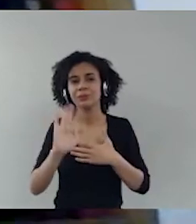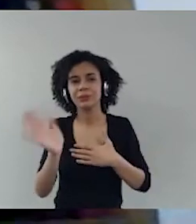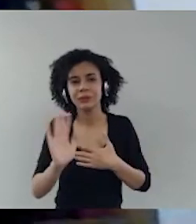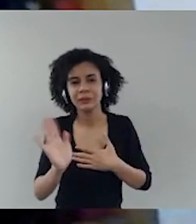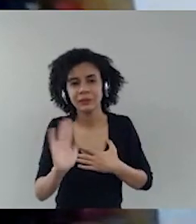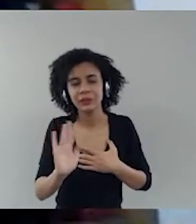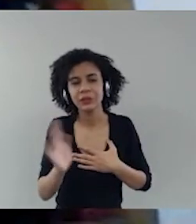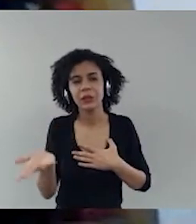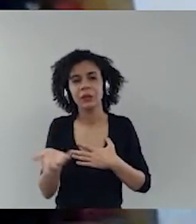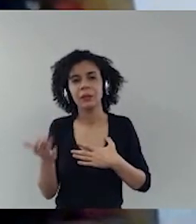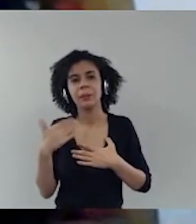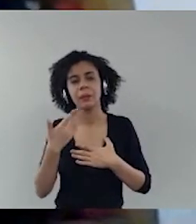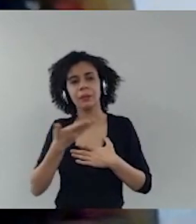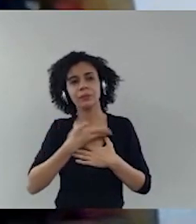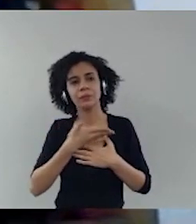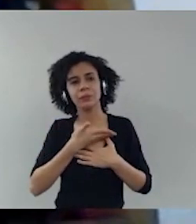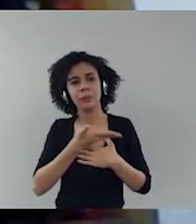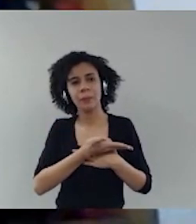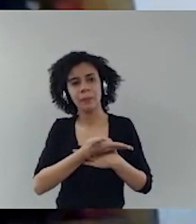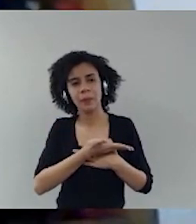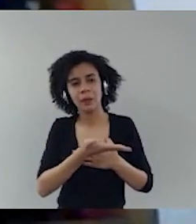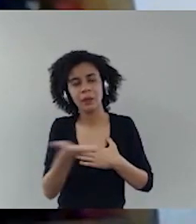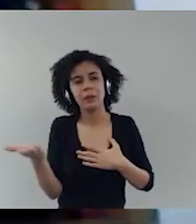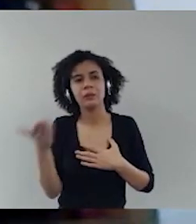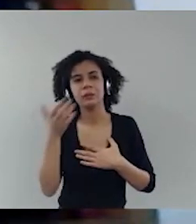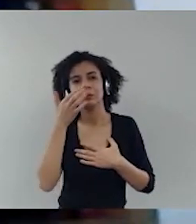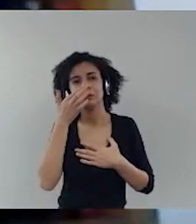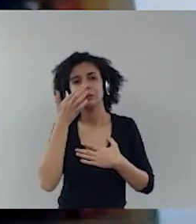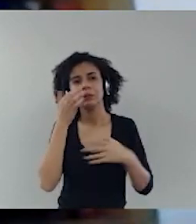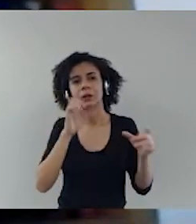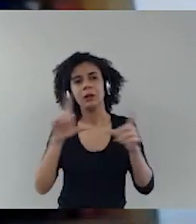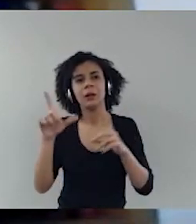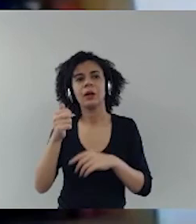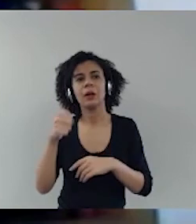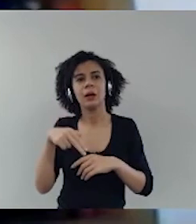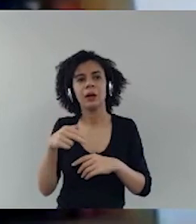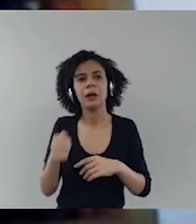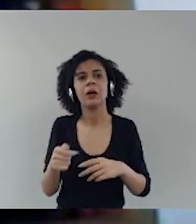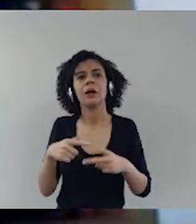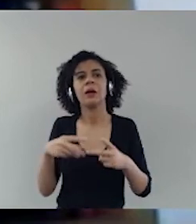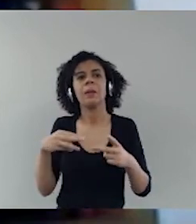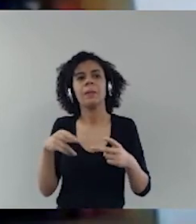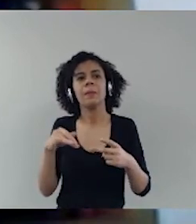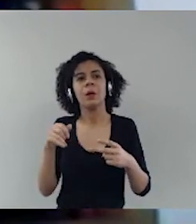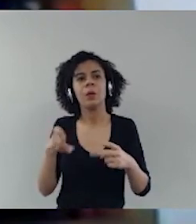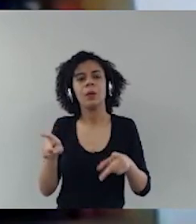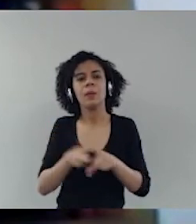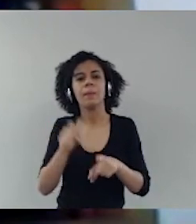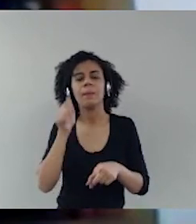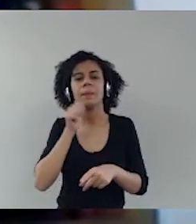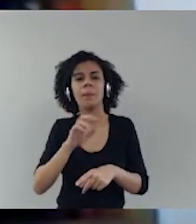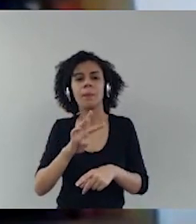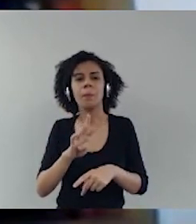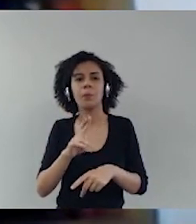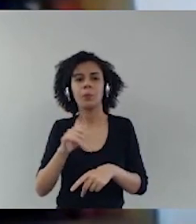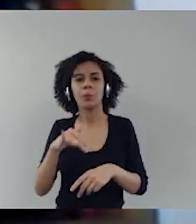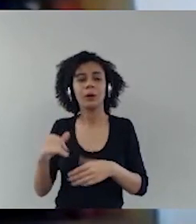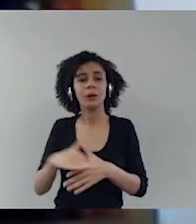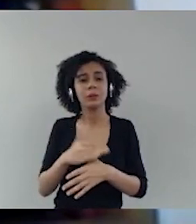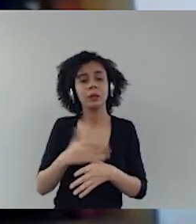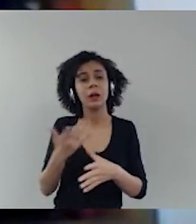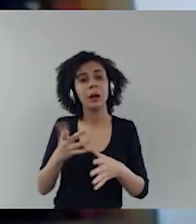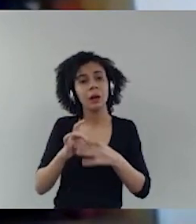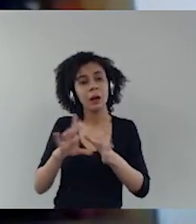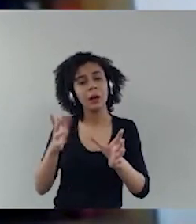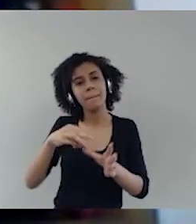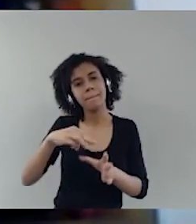dos meus companheiros de painel, da Ana, do Marcondes e da Bruna, que auxiliaram aqui o painel, mas vou deixar